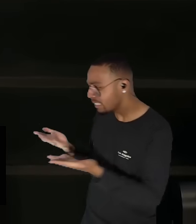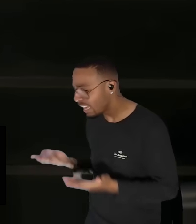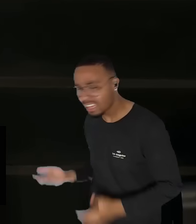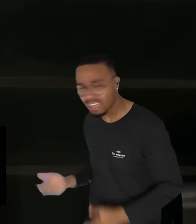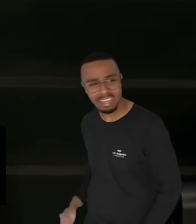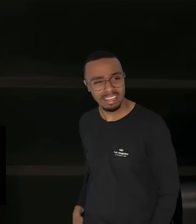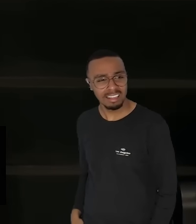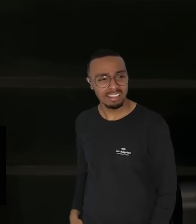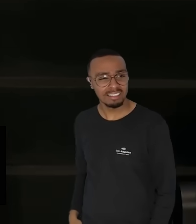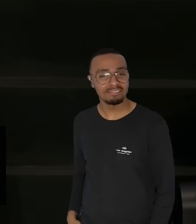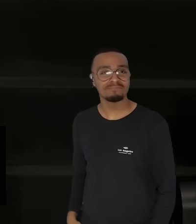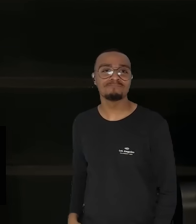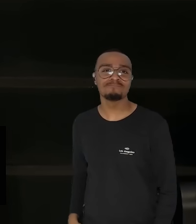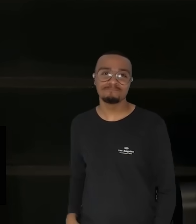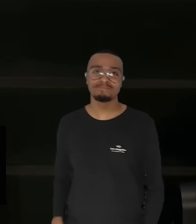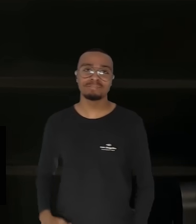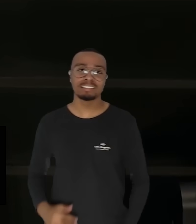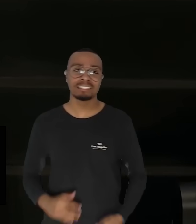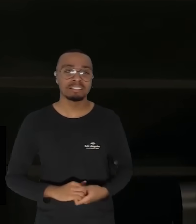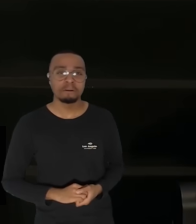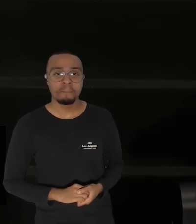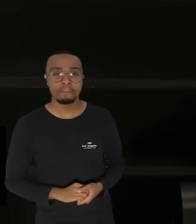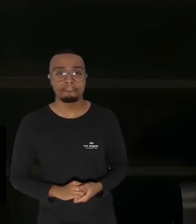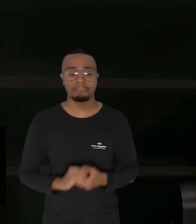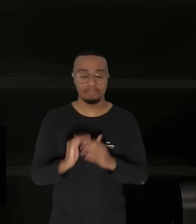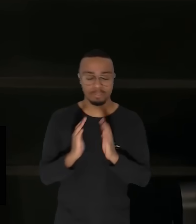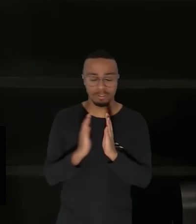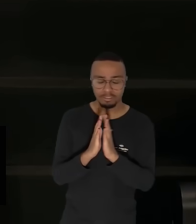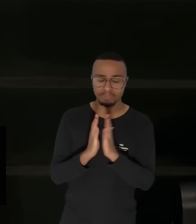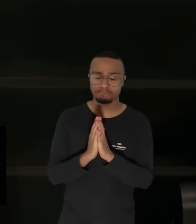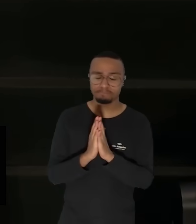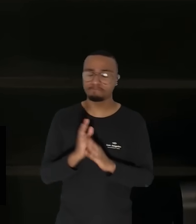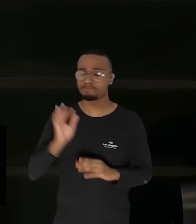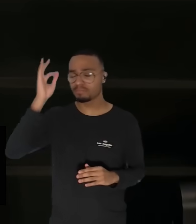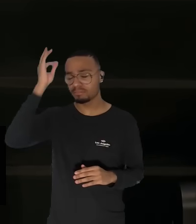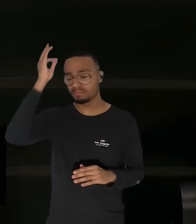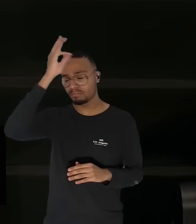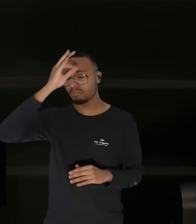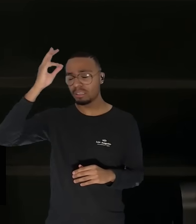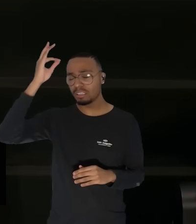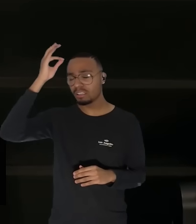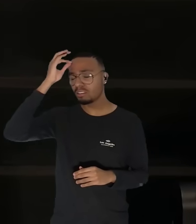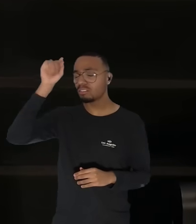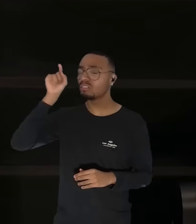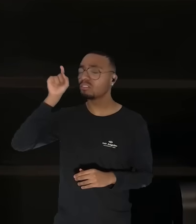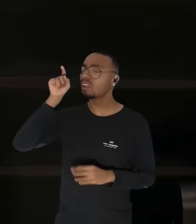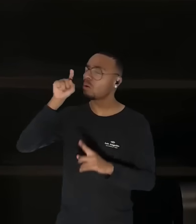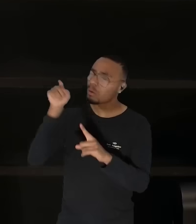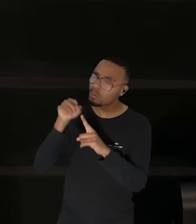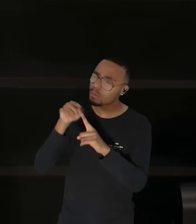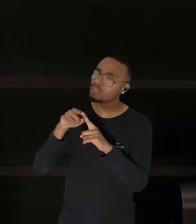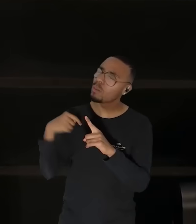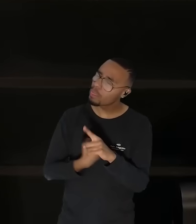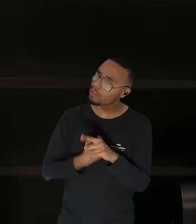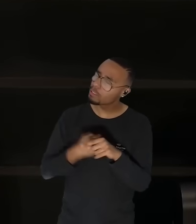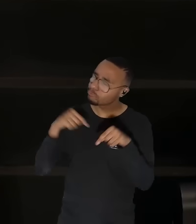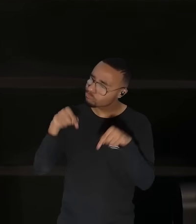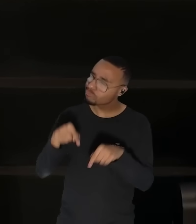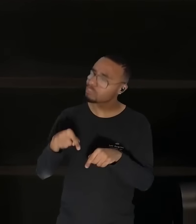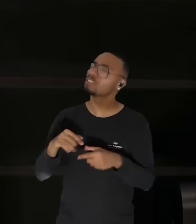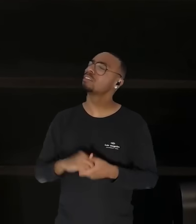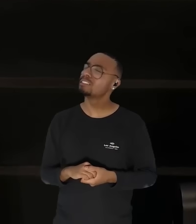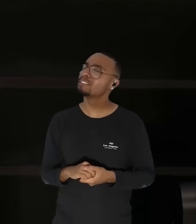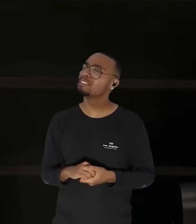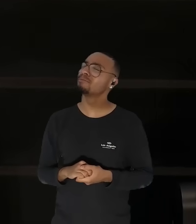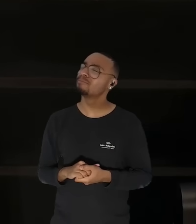Espírito da vida, é por tua causa que estamos aqui, Senhor. Se o Senhor não estiver aqui, a gente